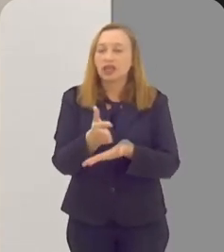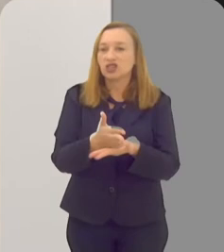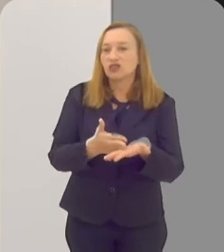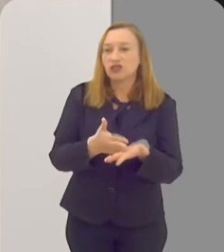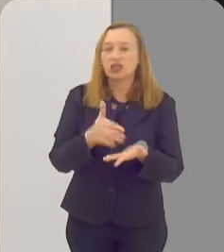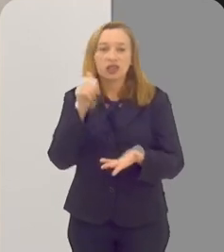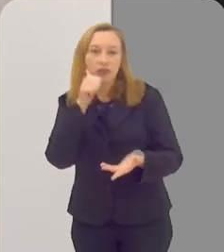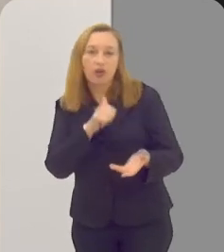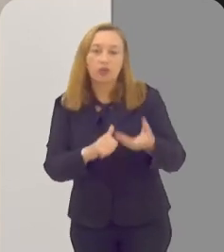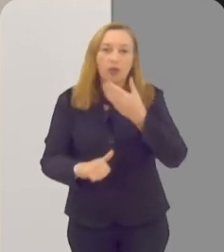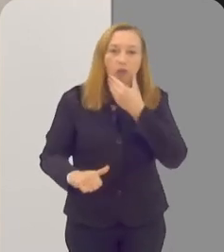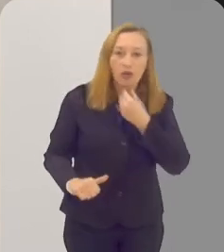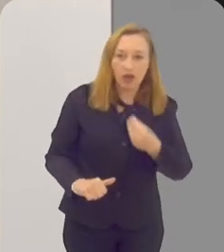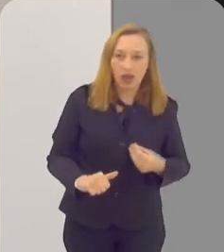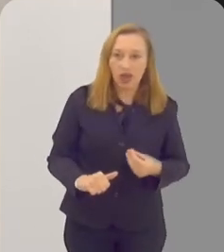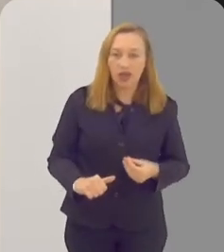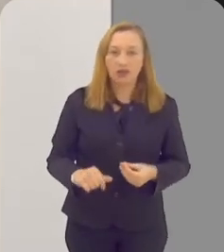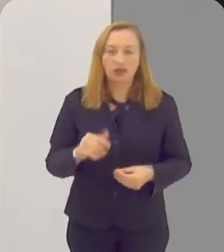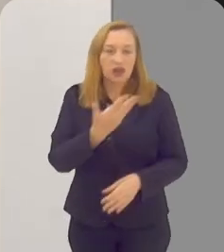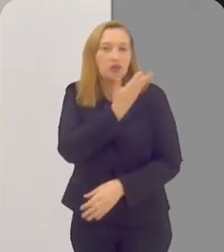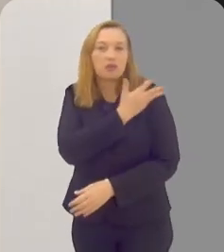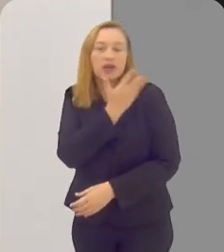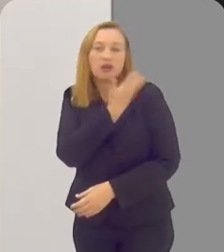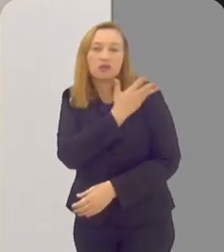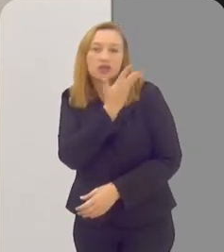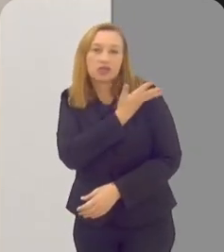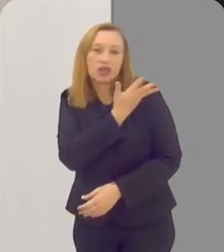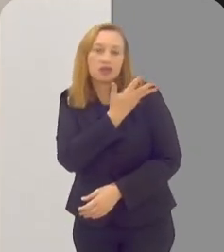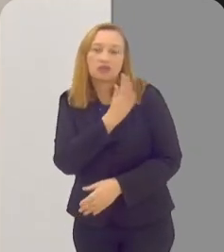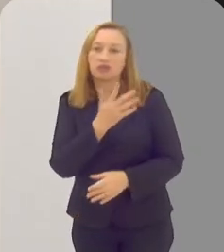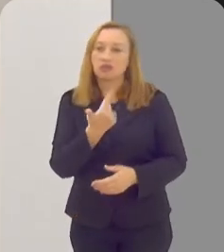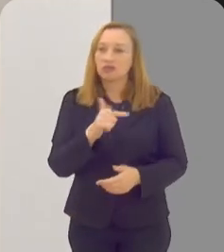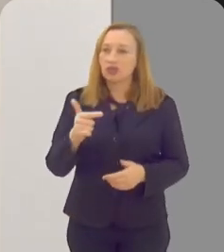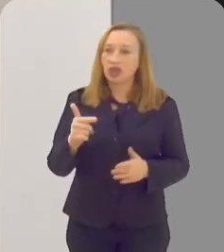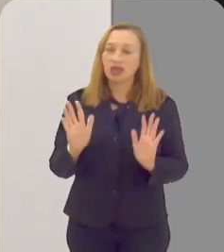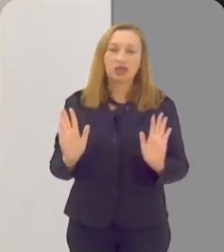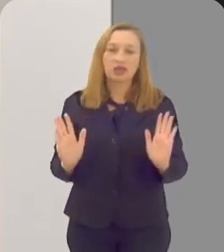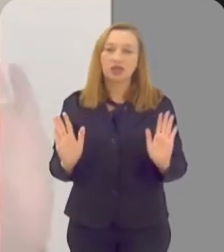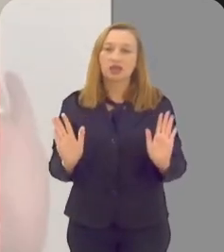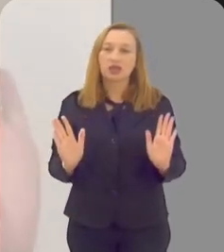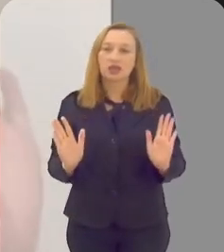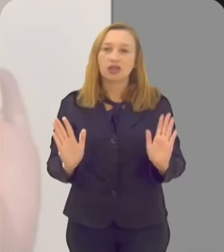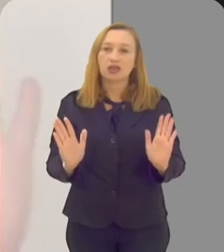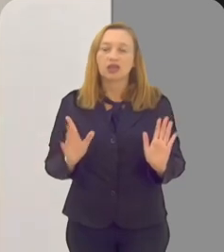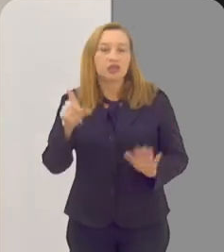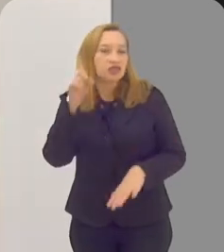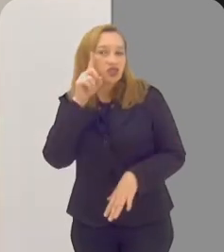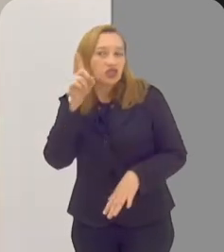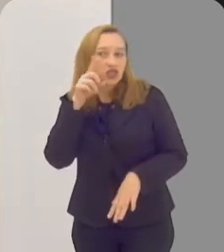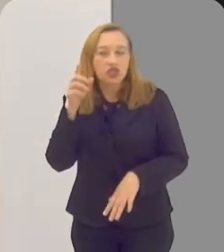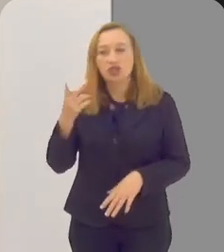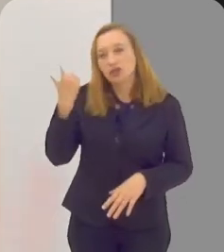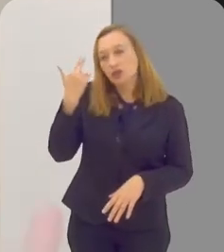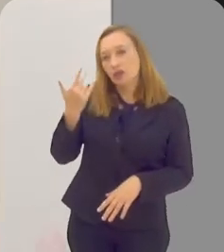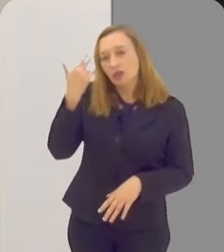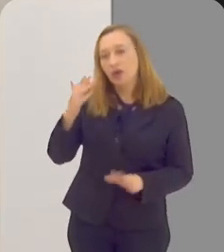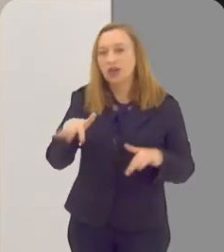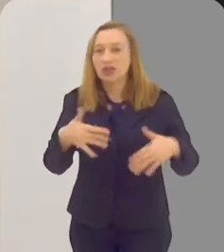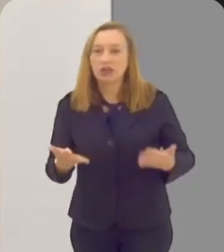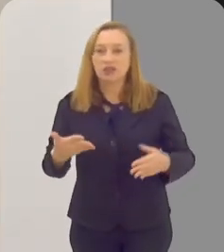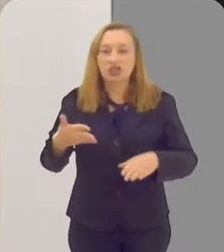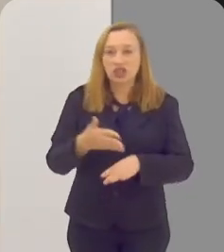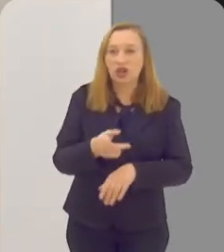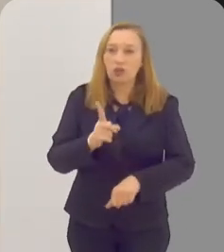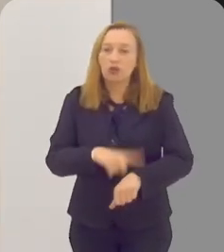ela é compartilhada. A partir do momento que ela é compartilhada, você não vai ter o preconceito do empregador. E isso já vai ser um dia a dia